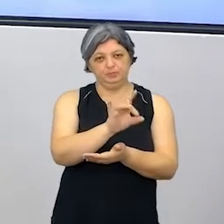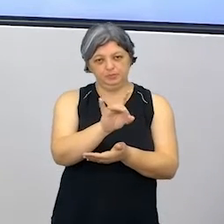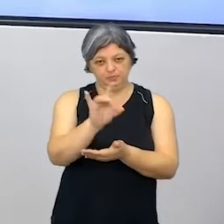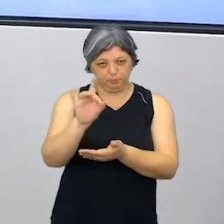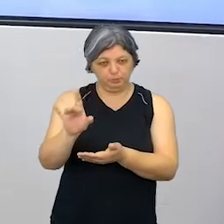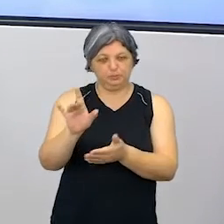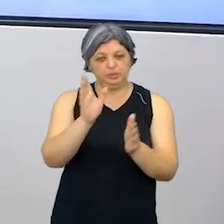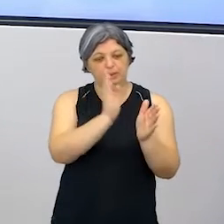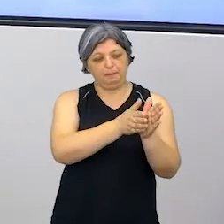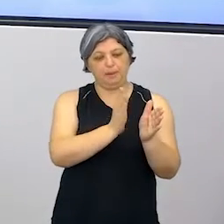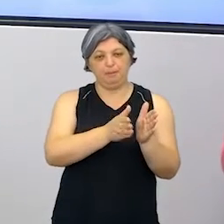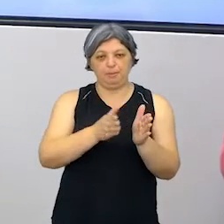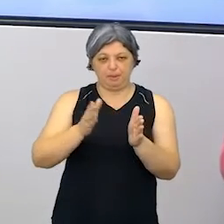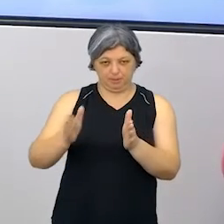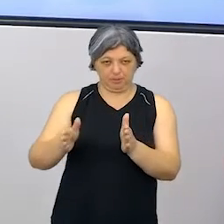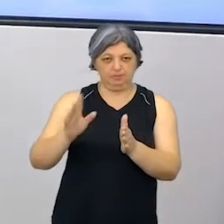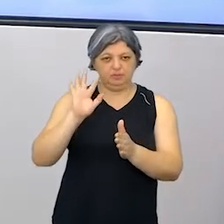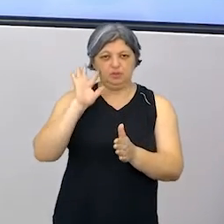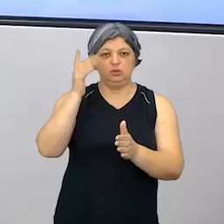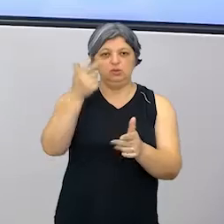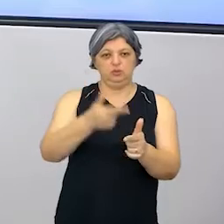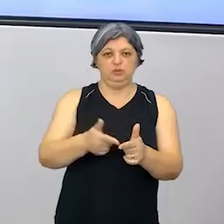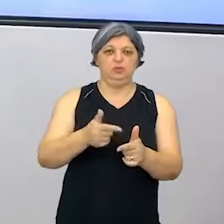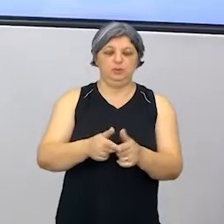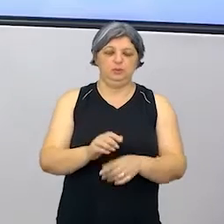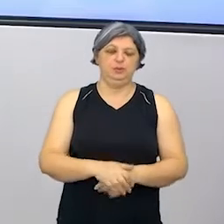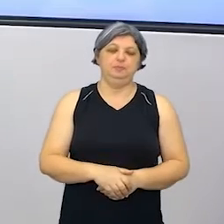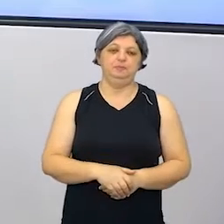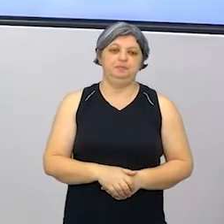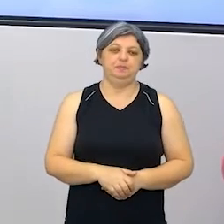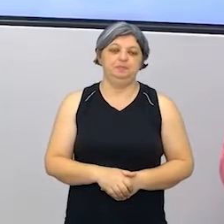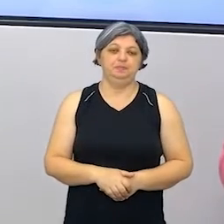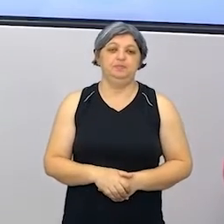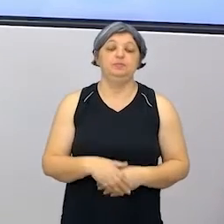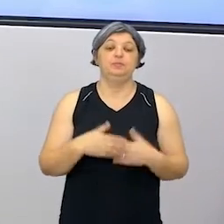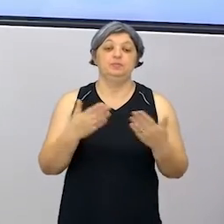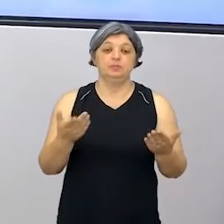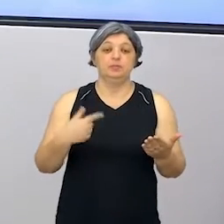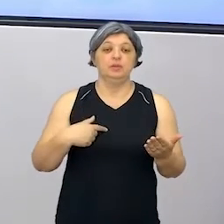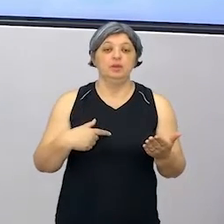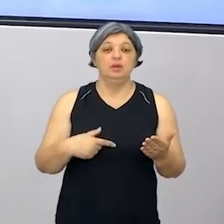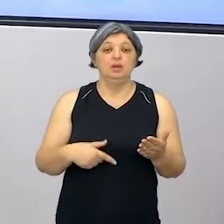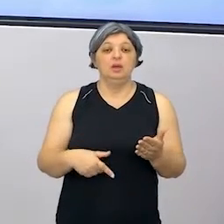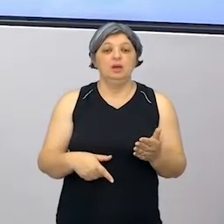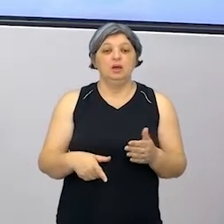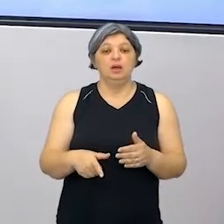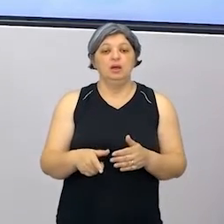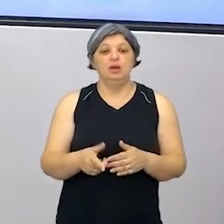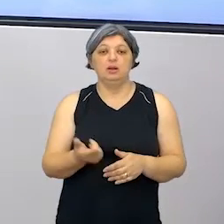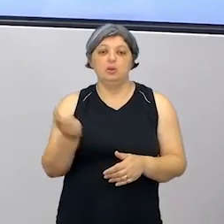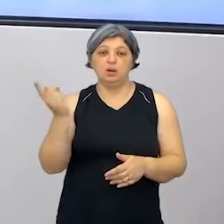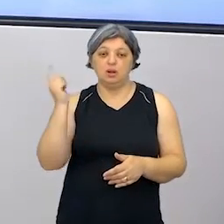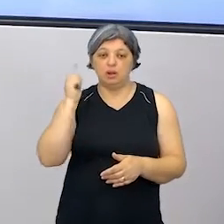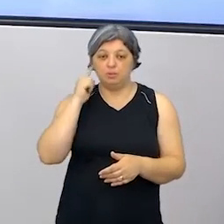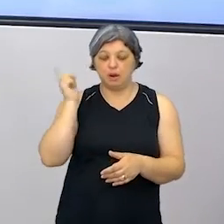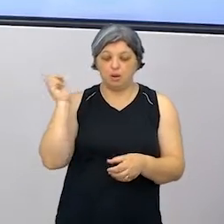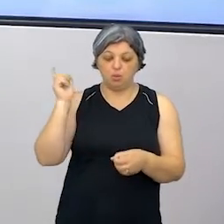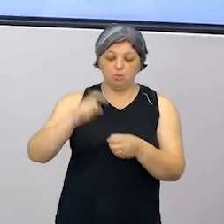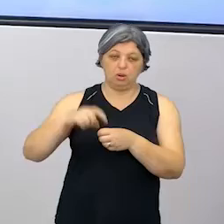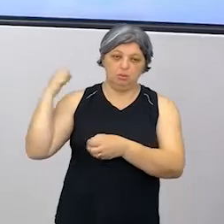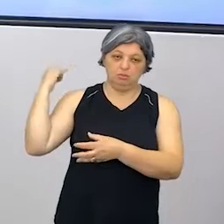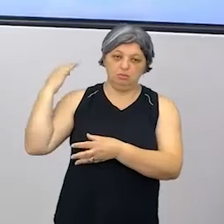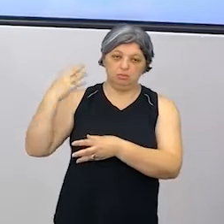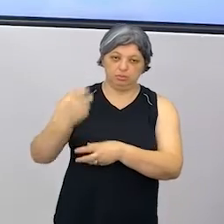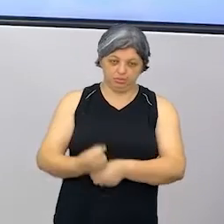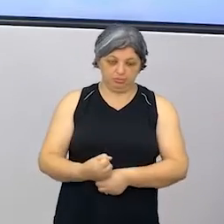dessas etapas de resolução de problemas. Muito bem. Antes da gente aprofundar, então, nós vamos retomar o convite de que